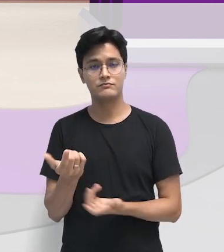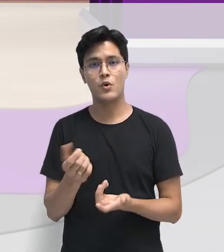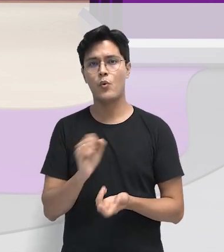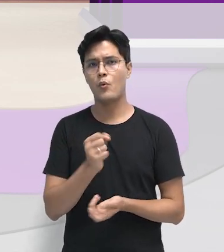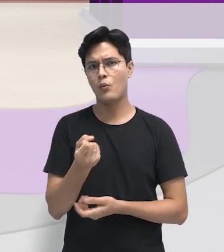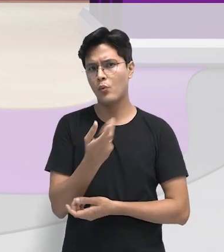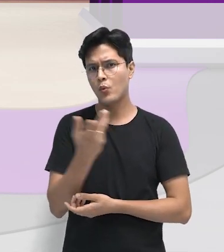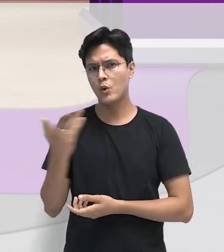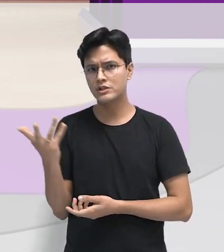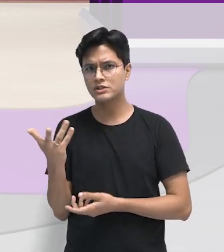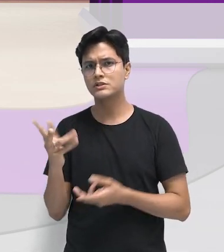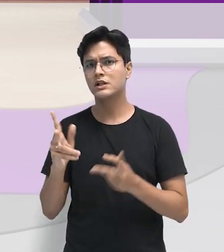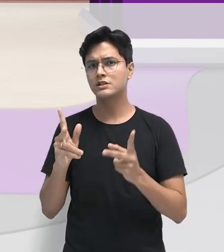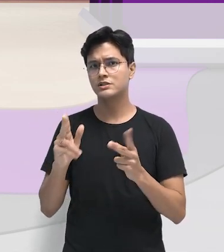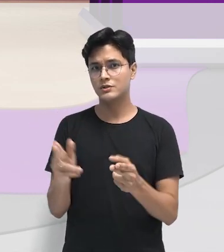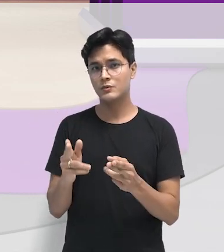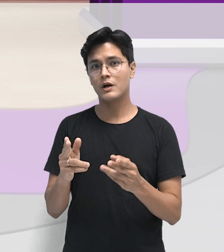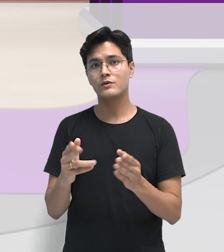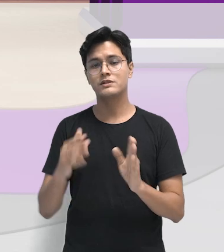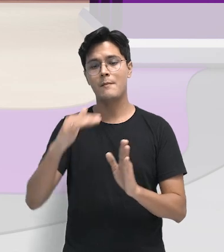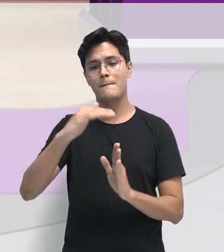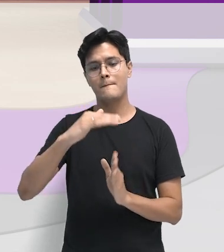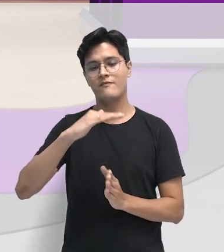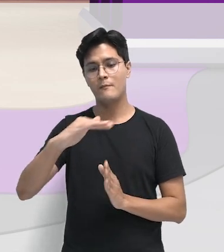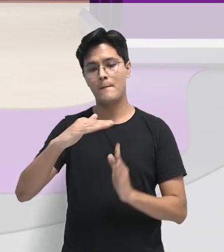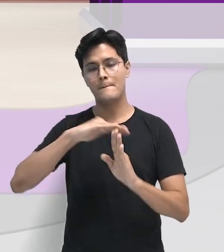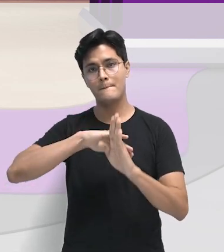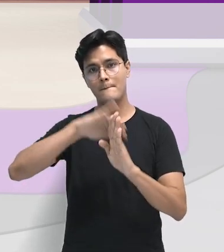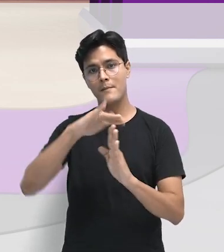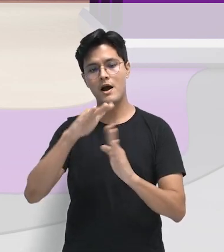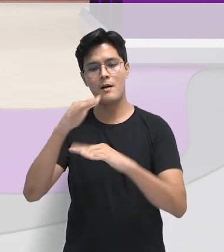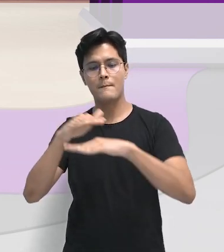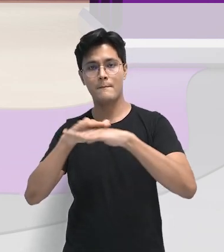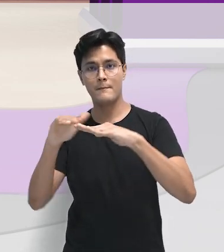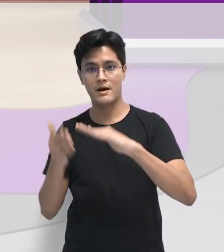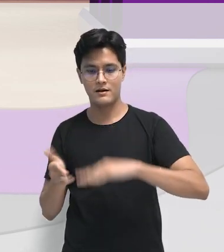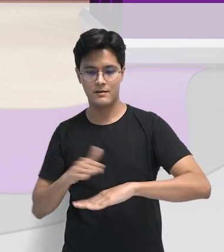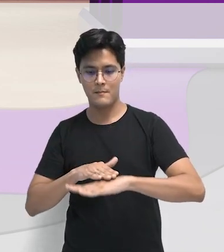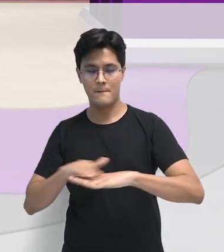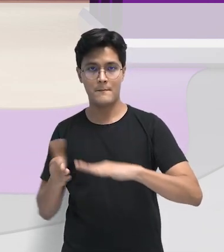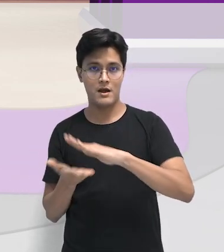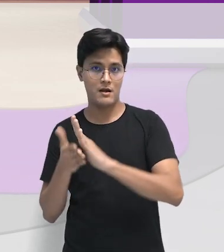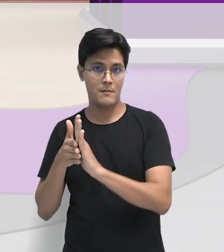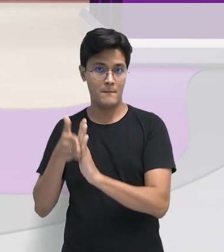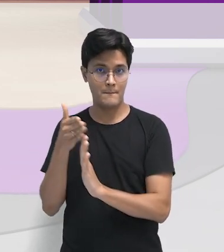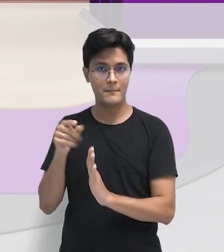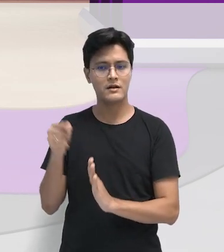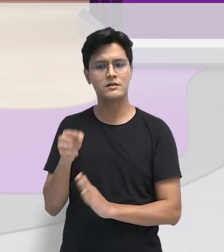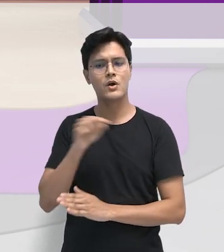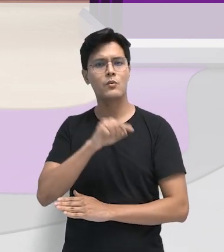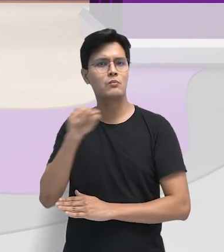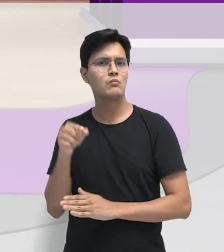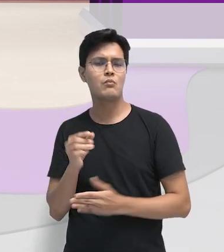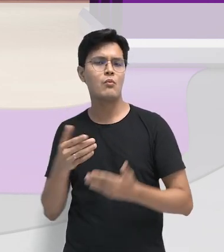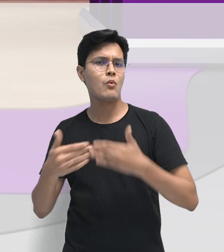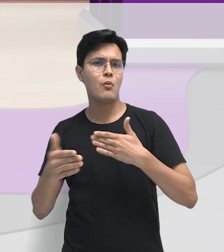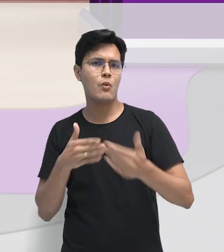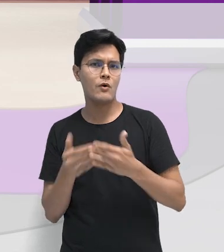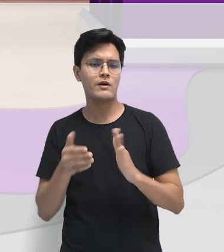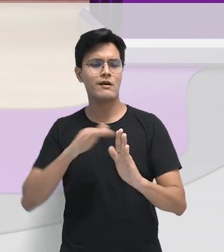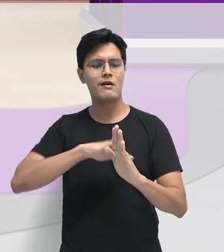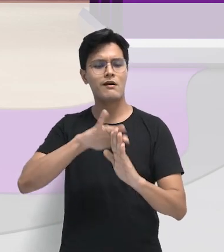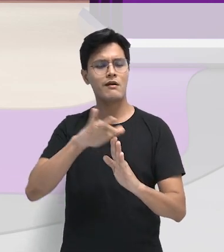qualquer face ser a escolhida, certo? No caso, no lançamento, qualquer uma dessas